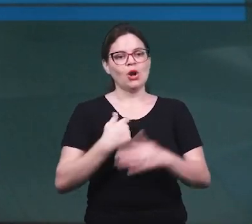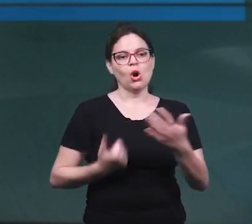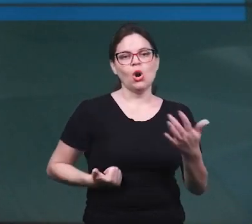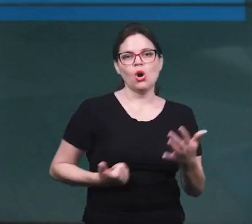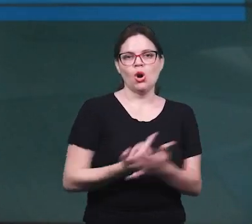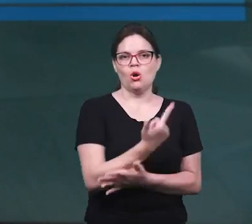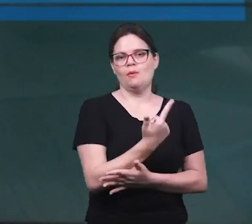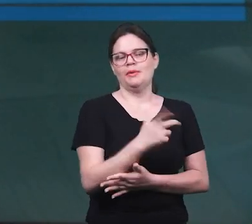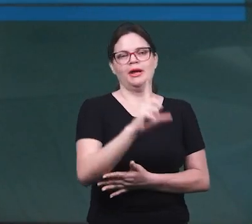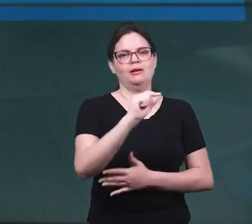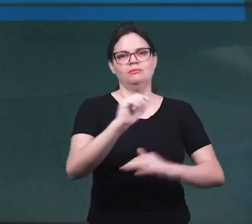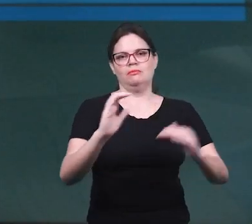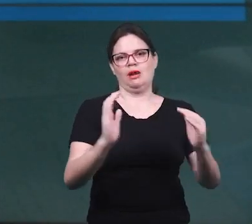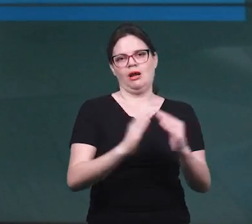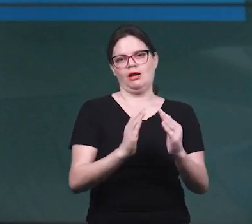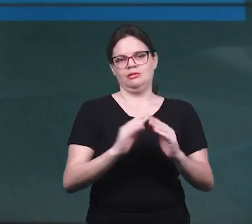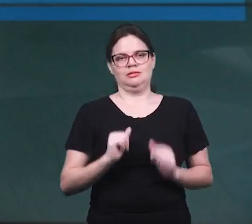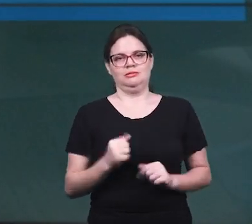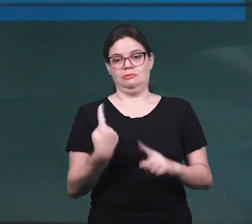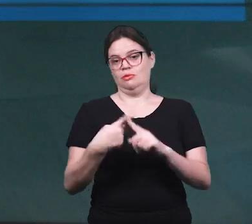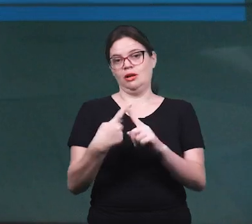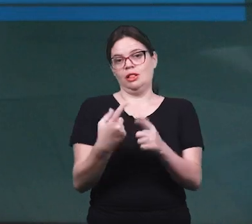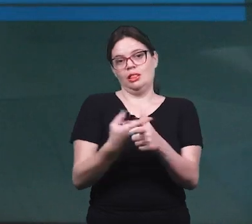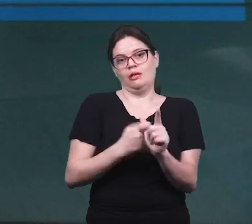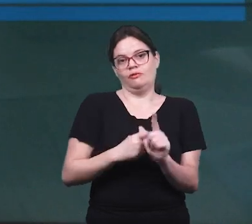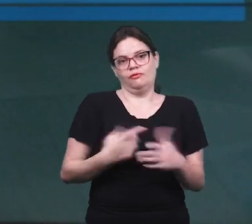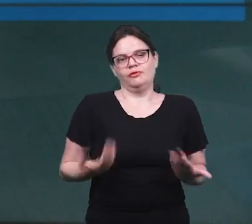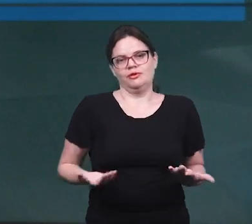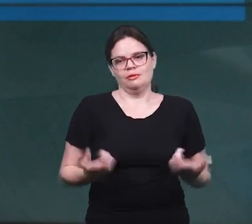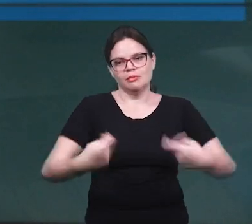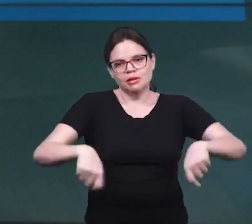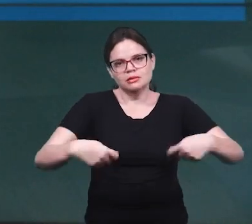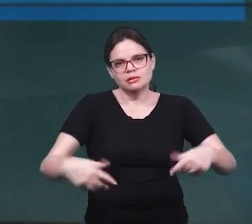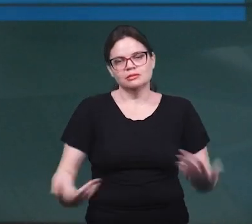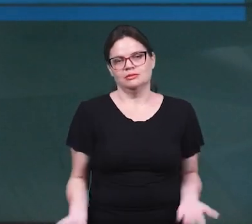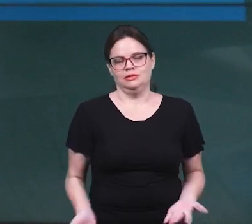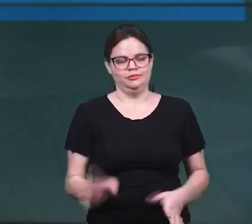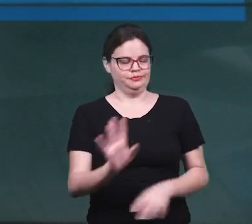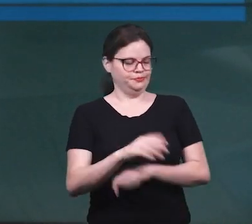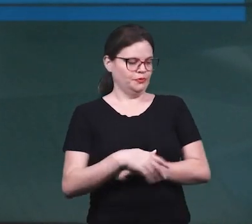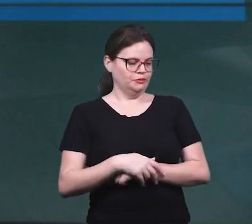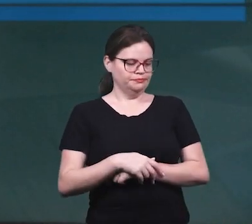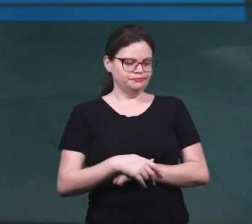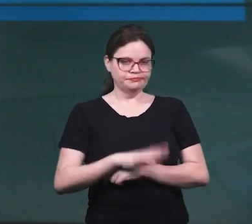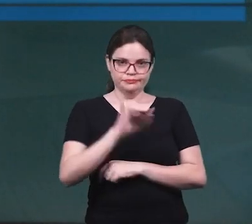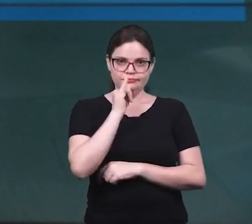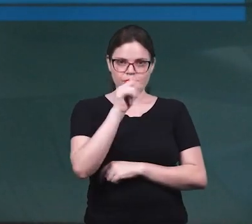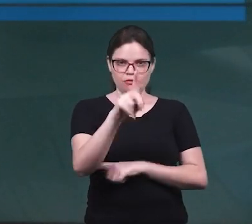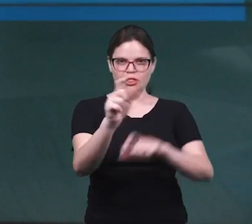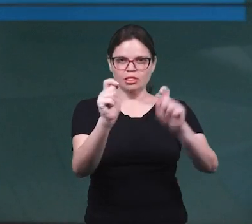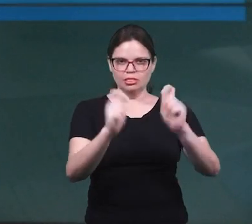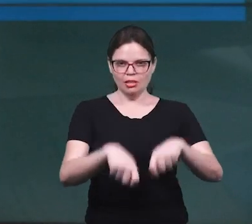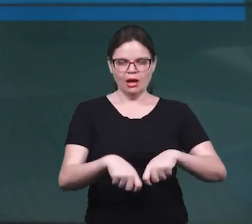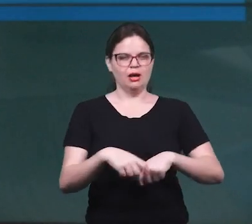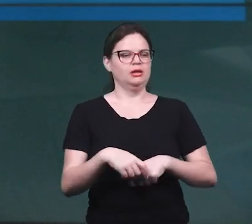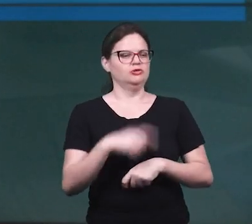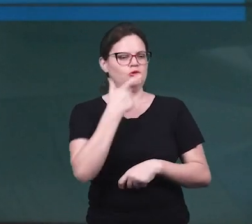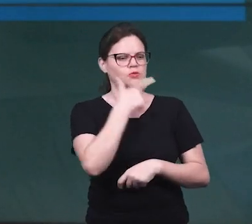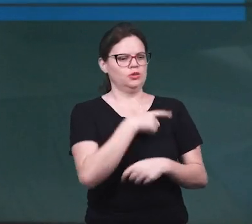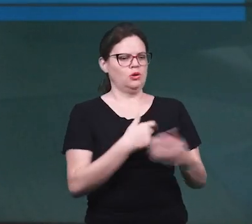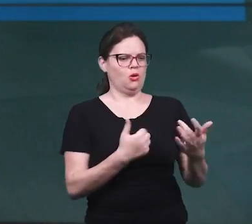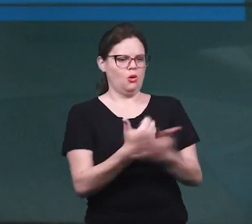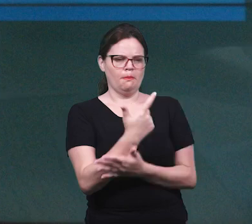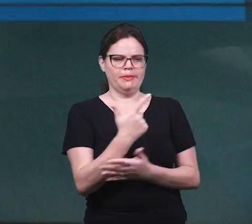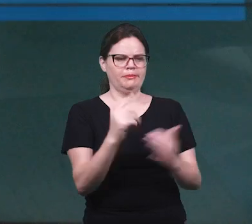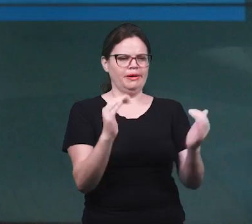precisa ficar devendo. Vamos dizer, você tem possibilidade de adquirir